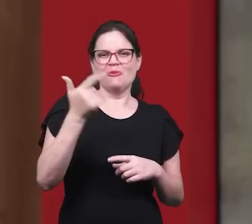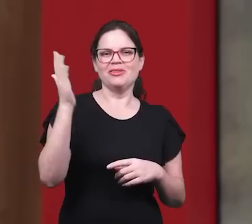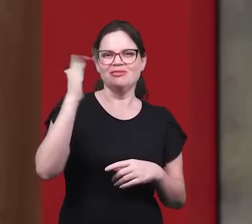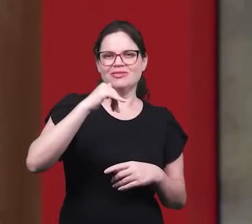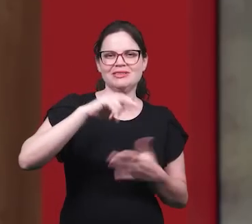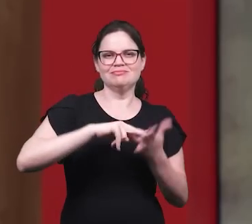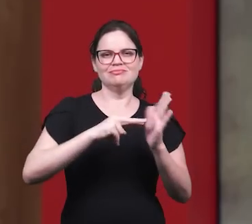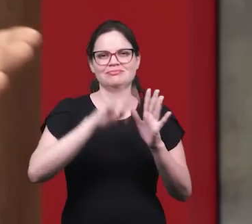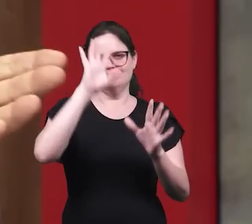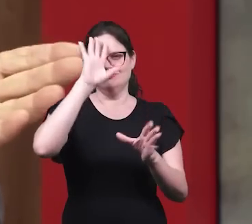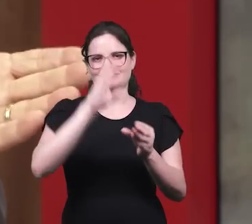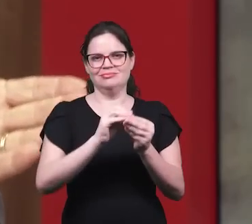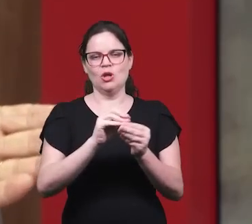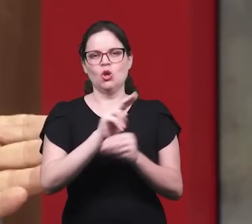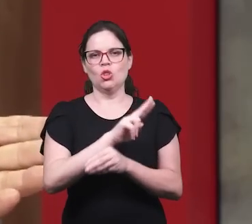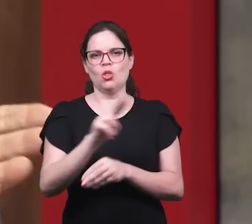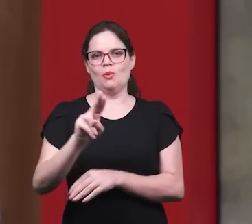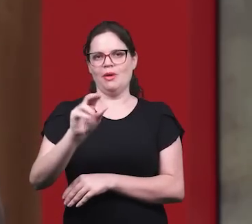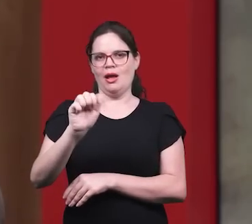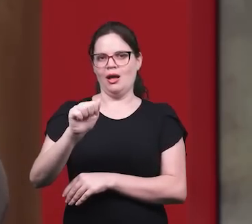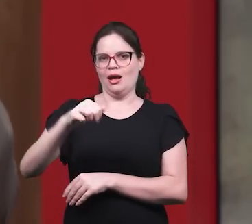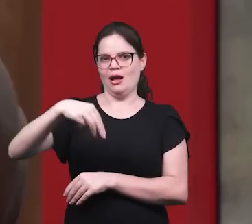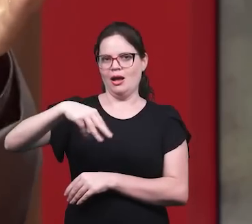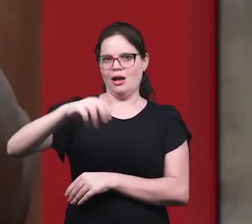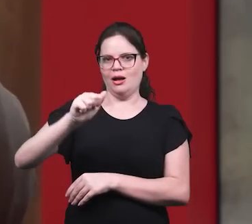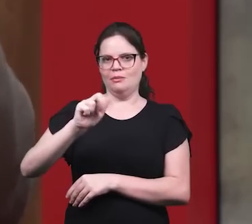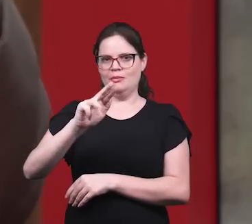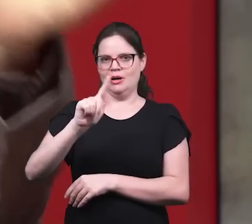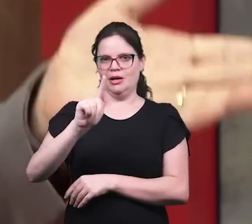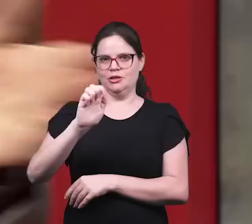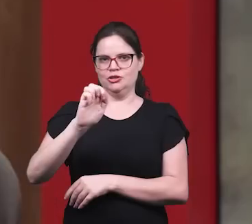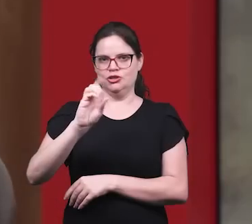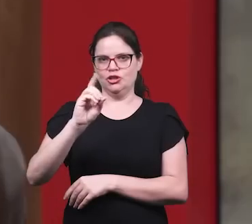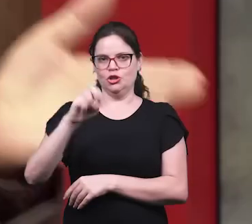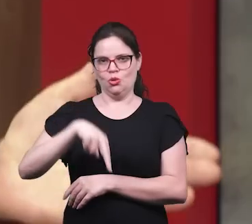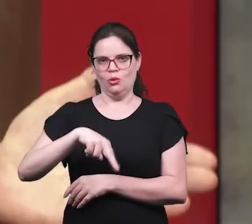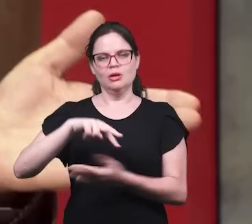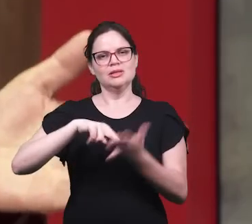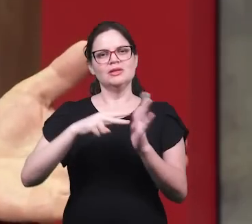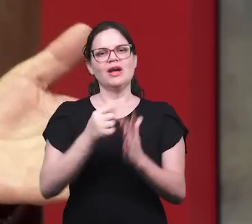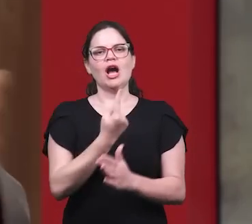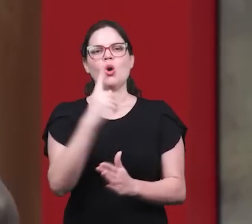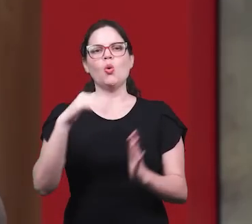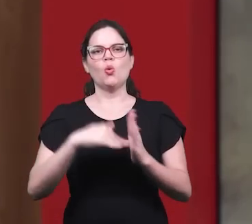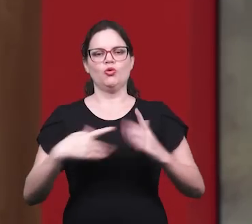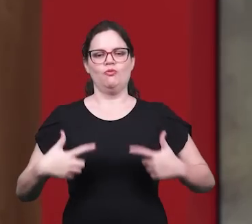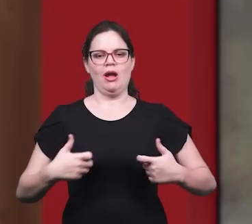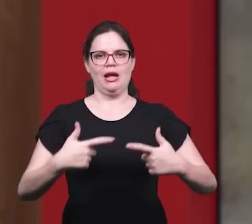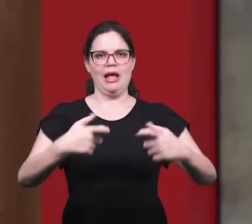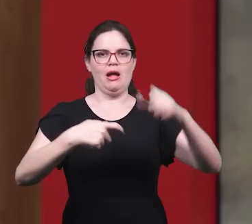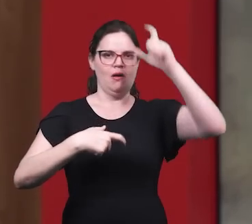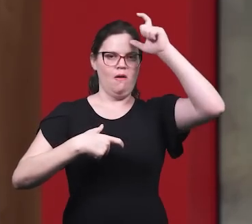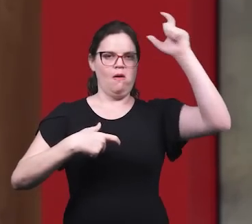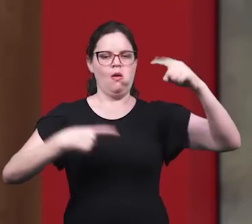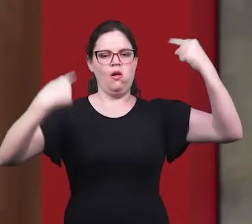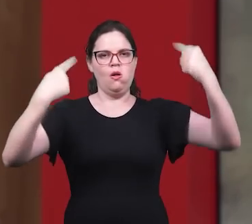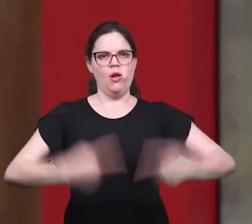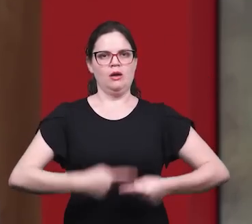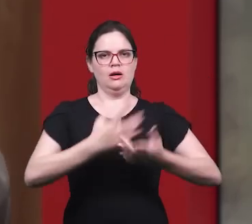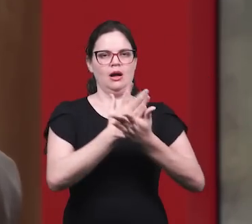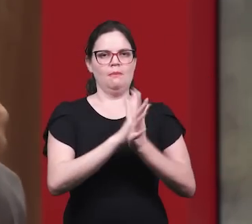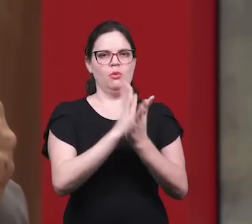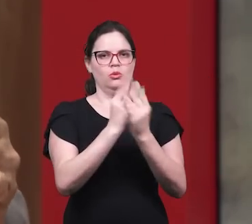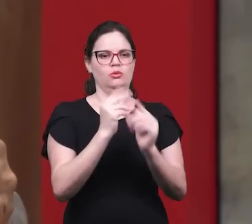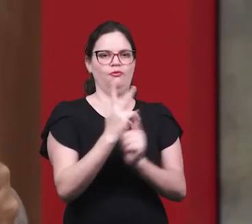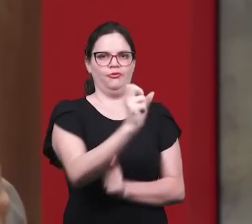simplificamos chamando simplesmente de Armagedon, que é a última guerra quando Jesus vem para vencer os inimigos, né? Então, simplificadamente,